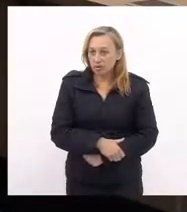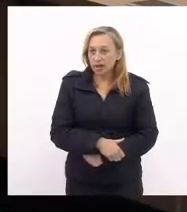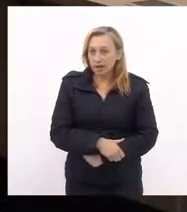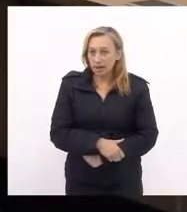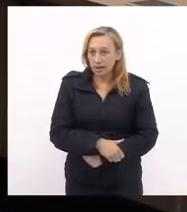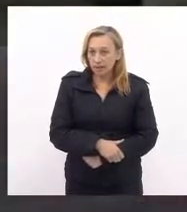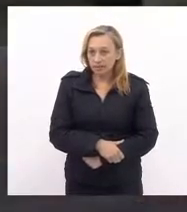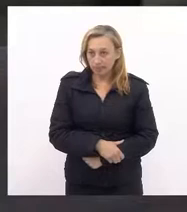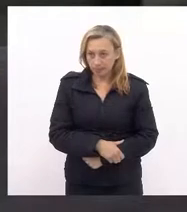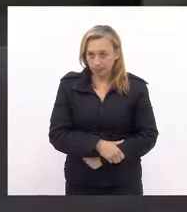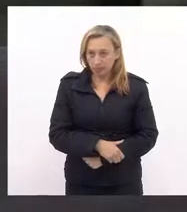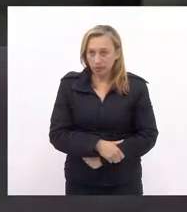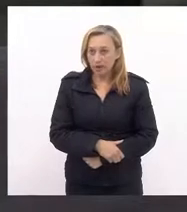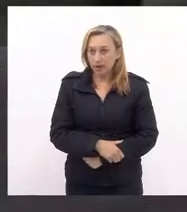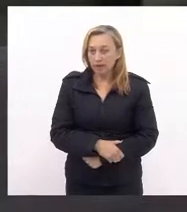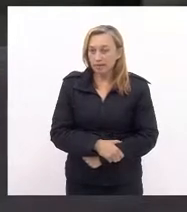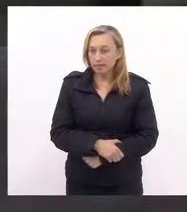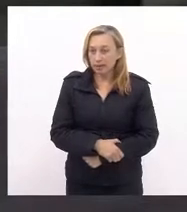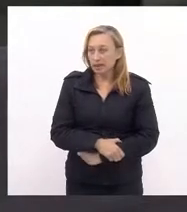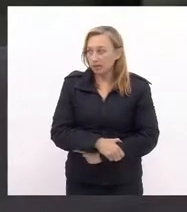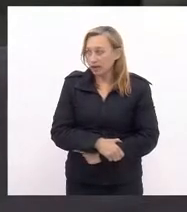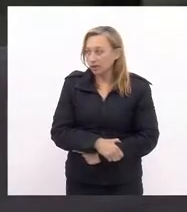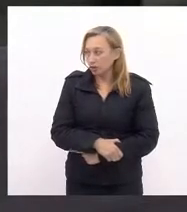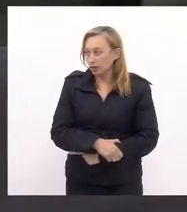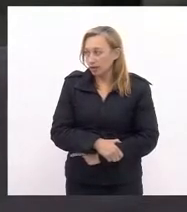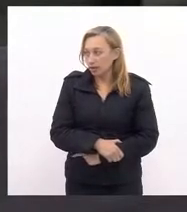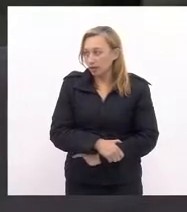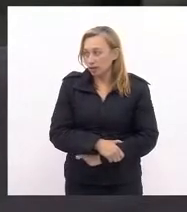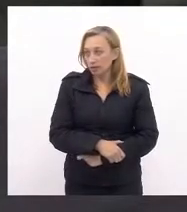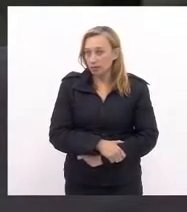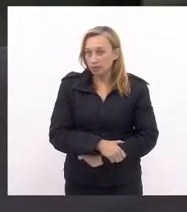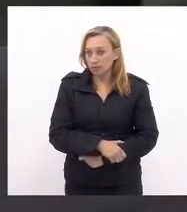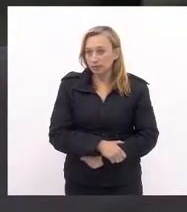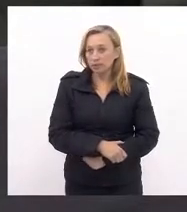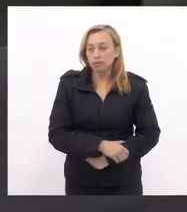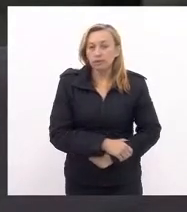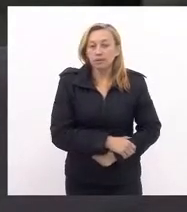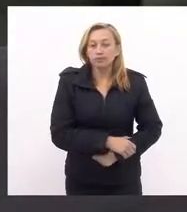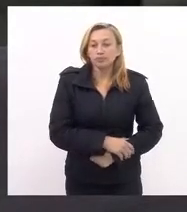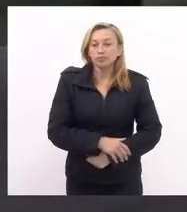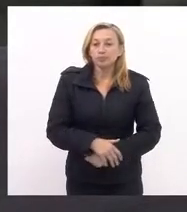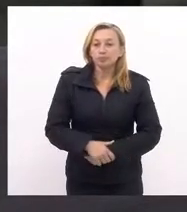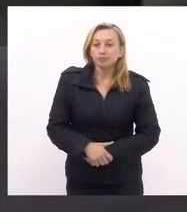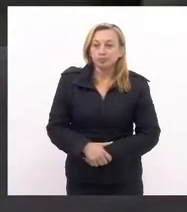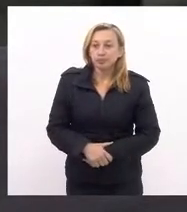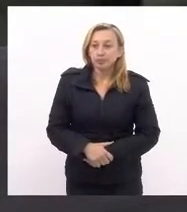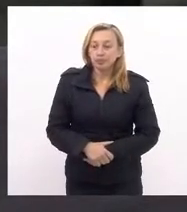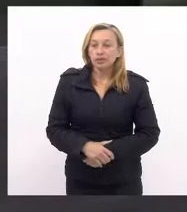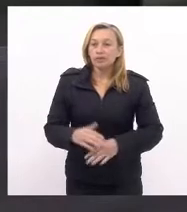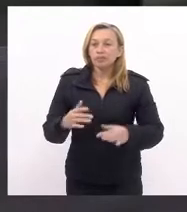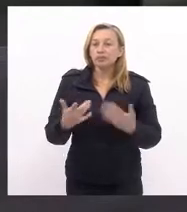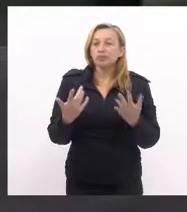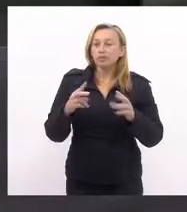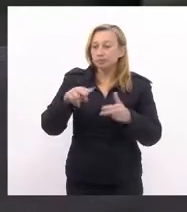Antes de passar a palavra para a mesa, vou quebrar aqui um pouco o protocolo e convidar para fazer uma saudação do